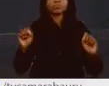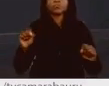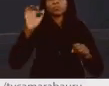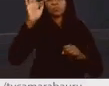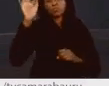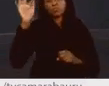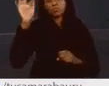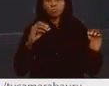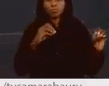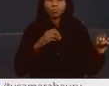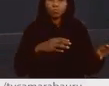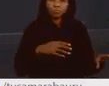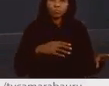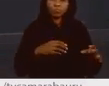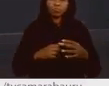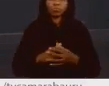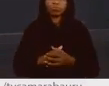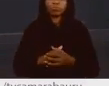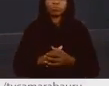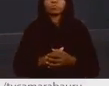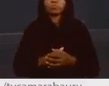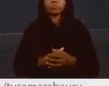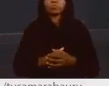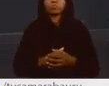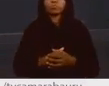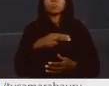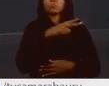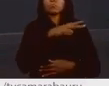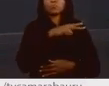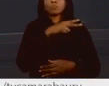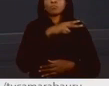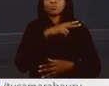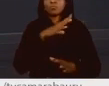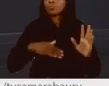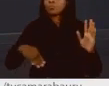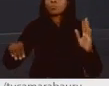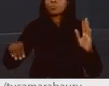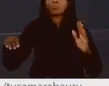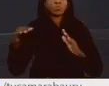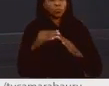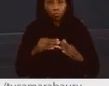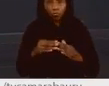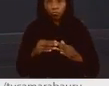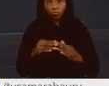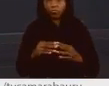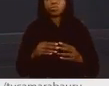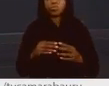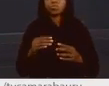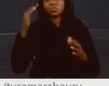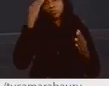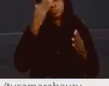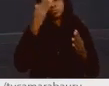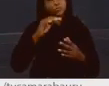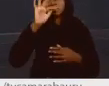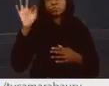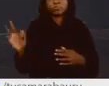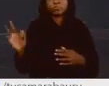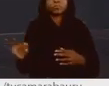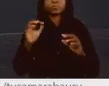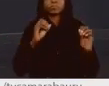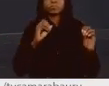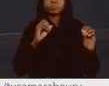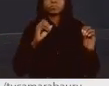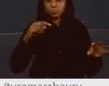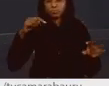As particulares todas integram o Sistema Federal de Ensino. Aqui em Bauru nós temos 3